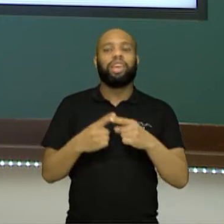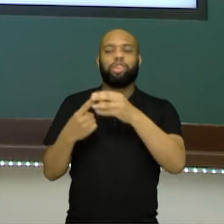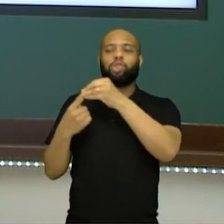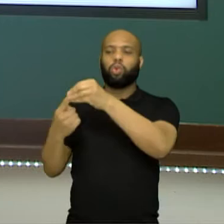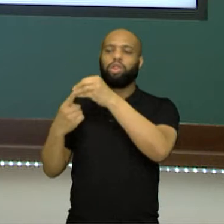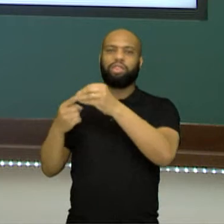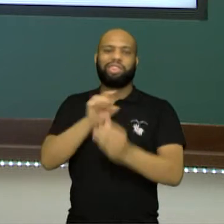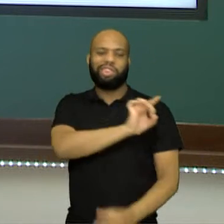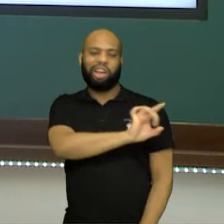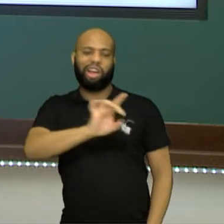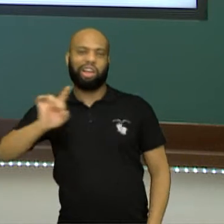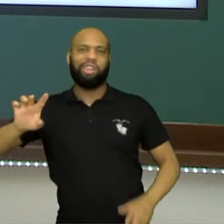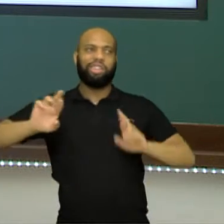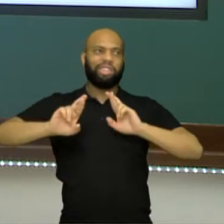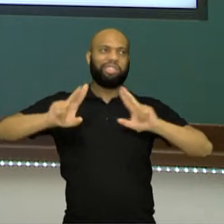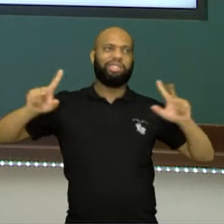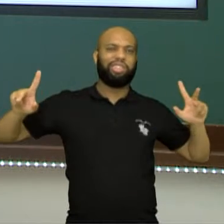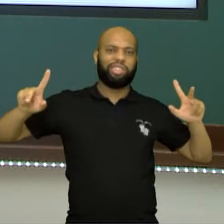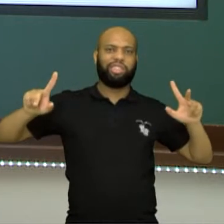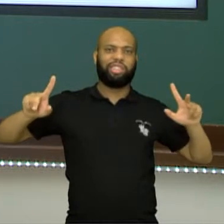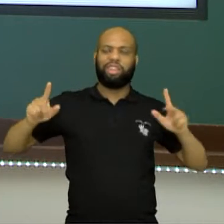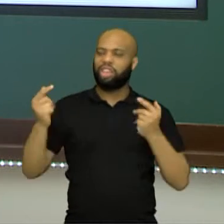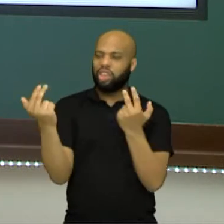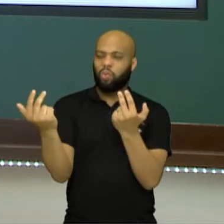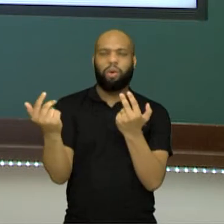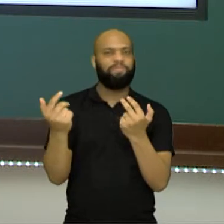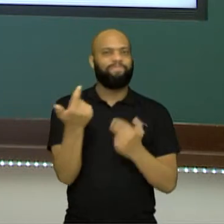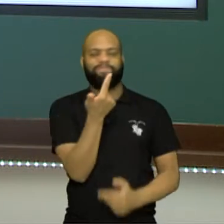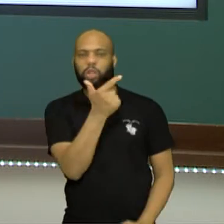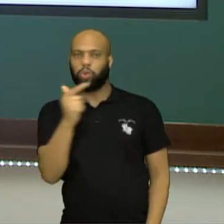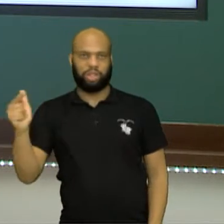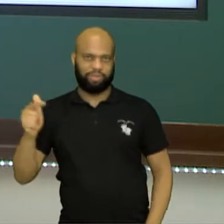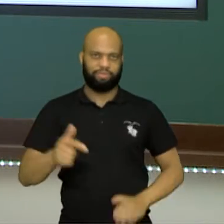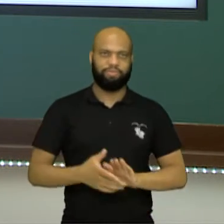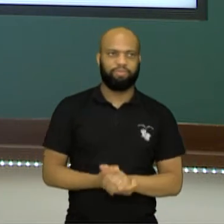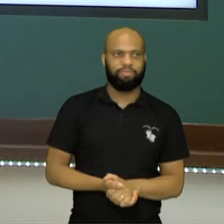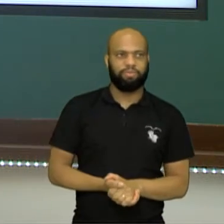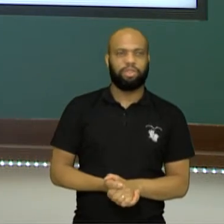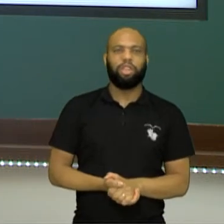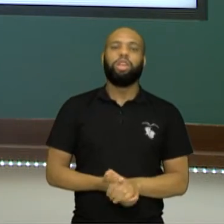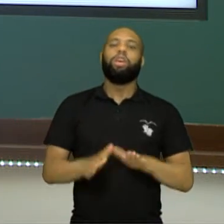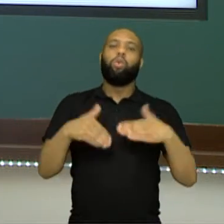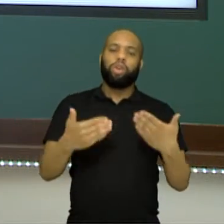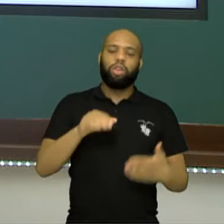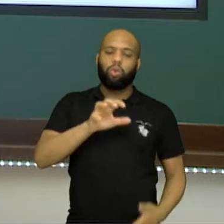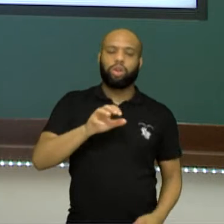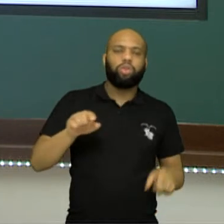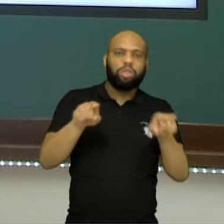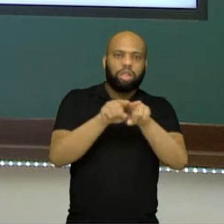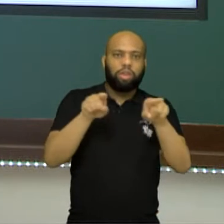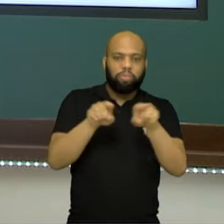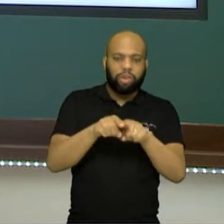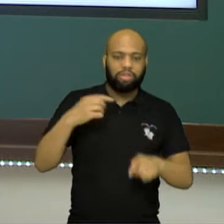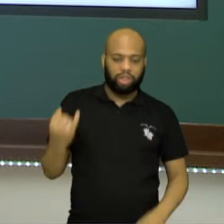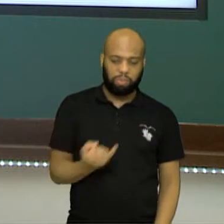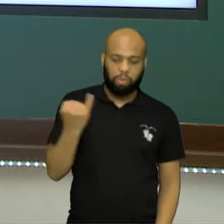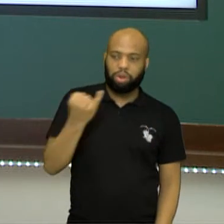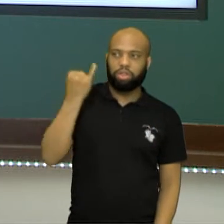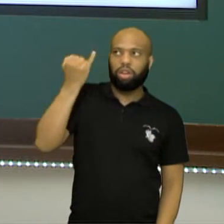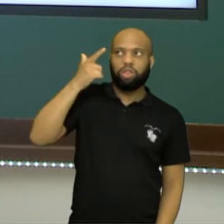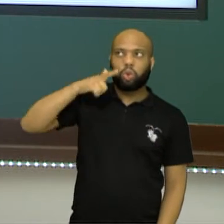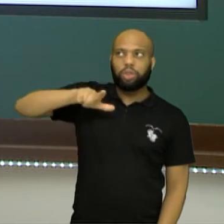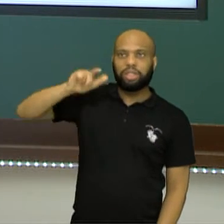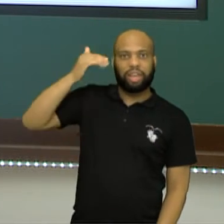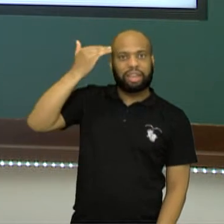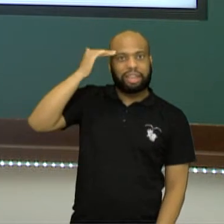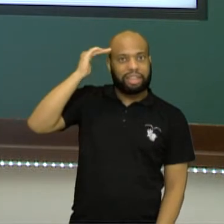únicos, diferentes. Ninguém é igual a ninguém. Isso vale também para entender a forma como nós aprendemos.